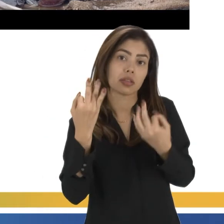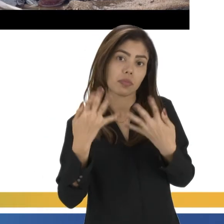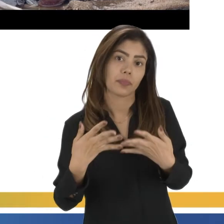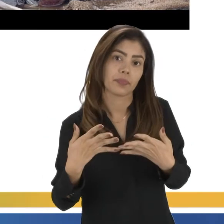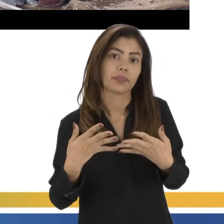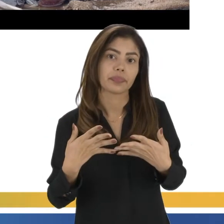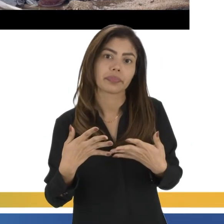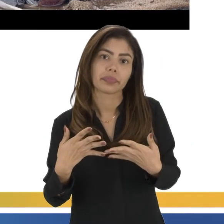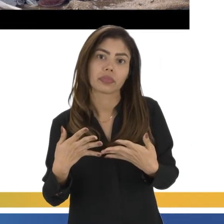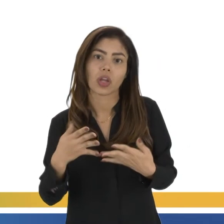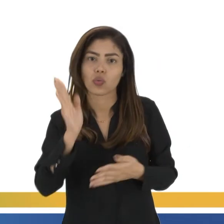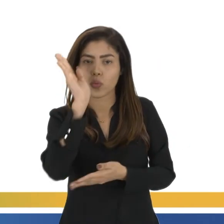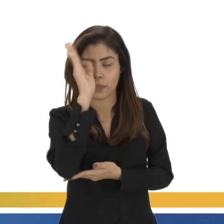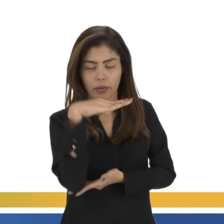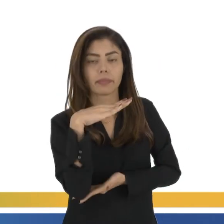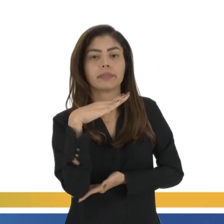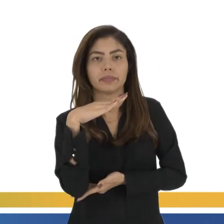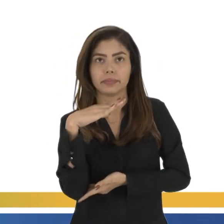a questão do mal.